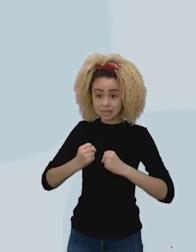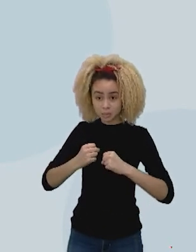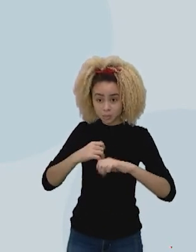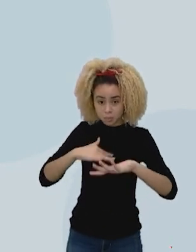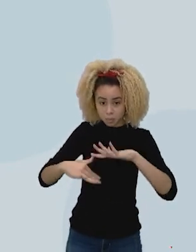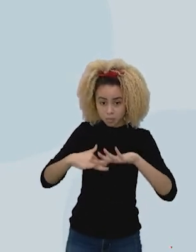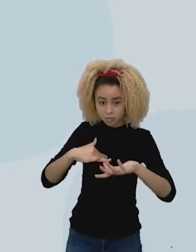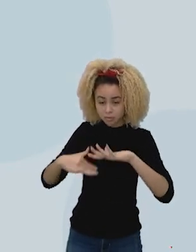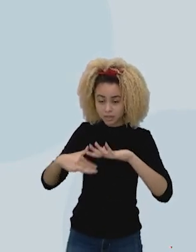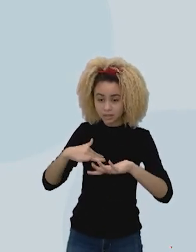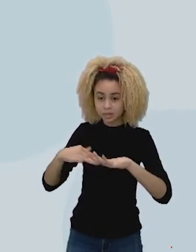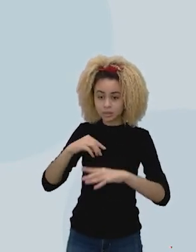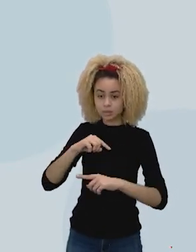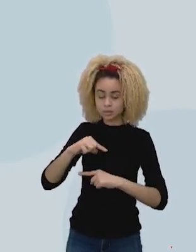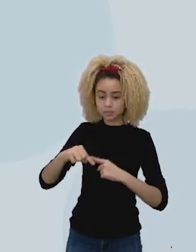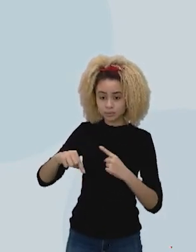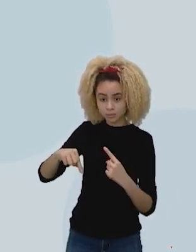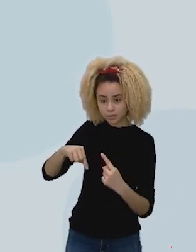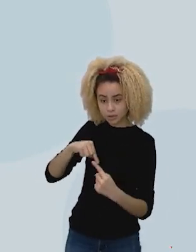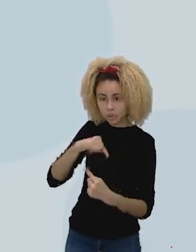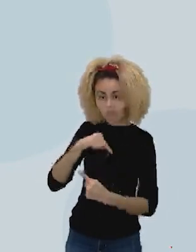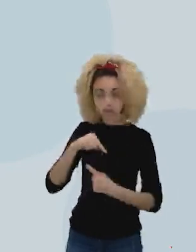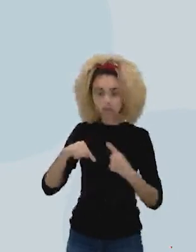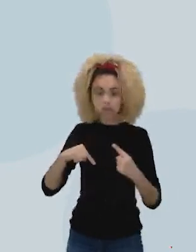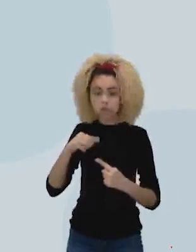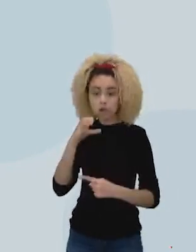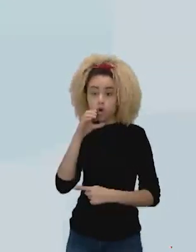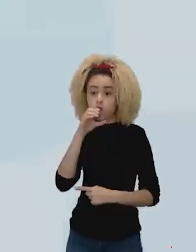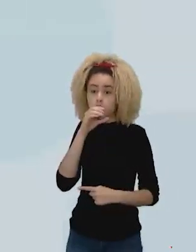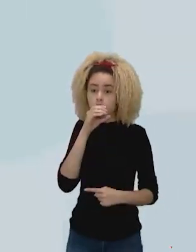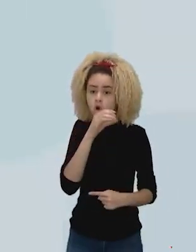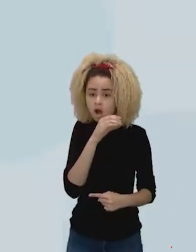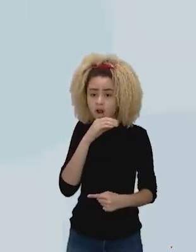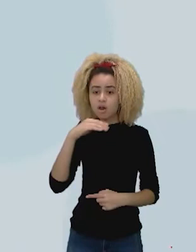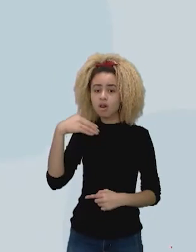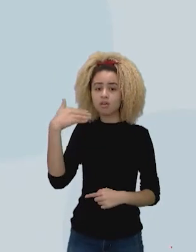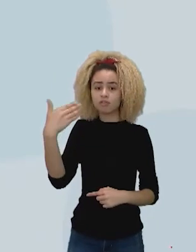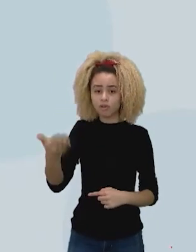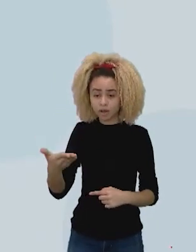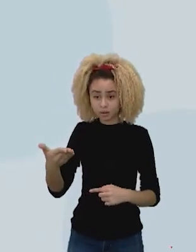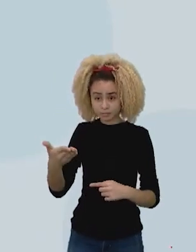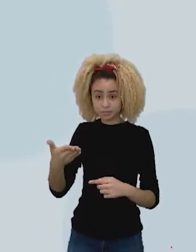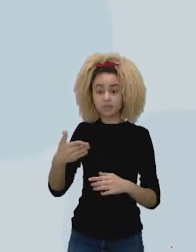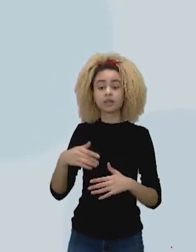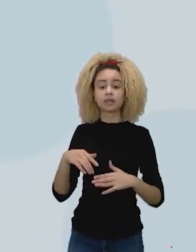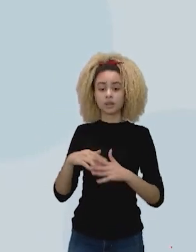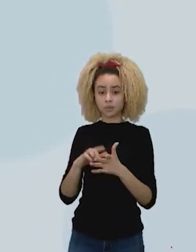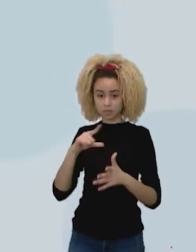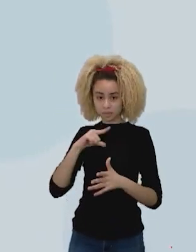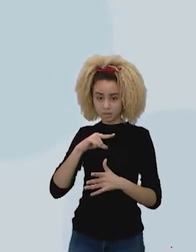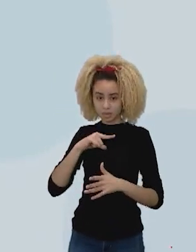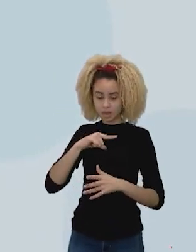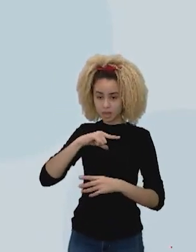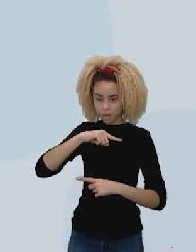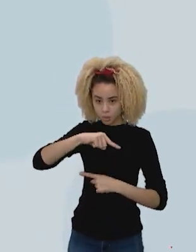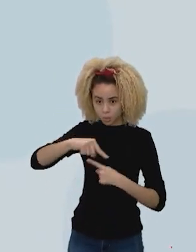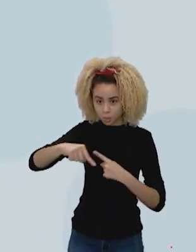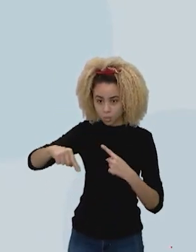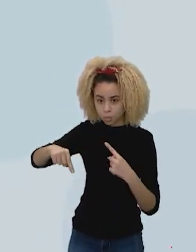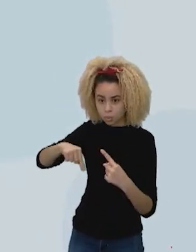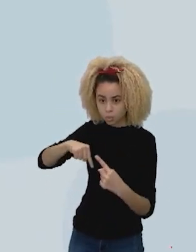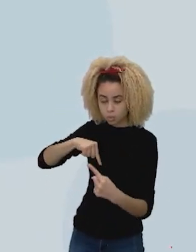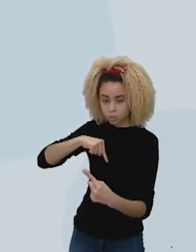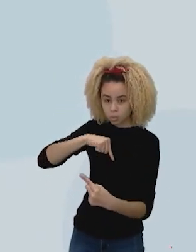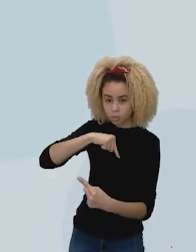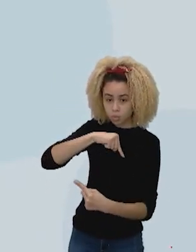sistema, certo? E o calor é jogado fora. Está vendo lá? Ó? Você tem o trabalho realizado sobre o sistema